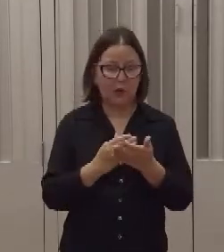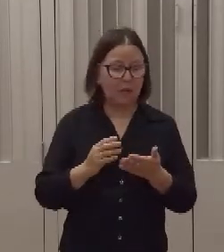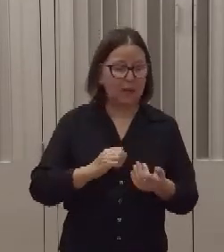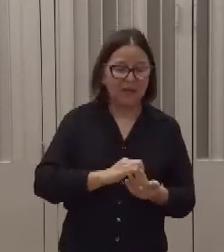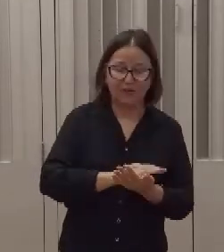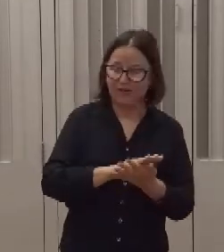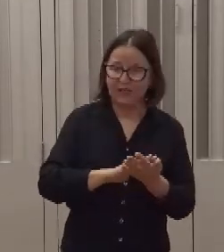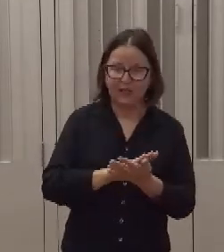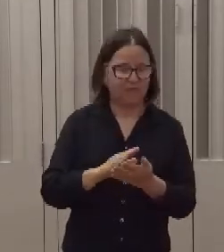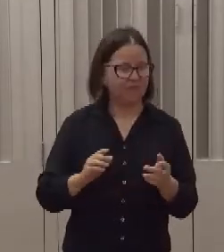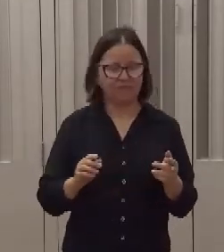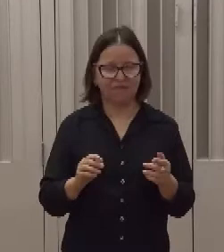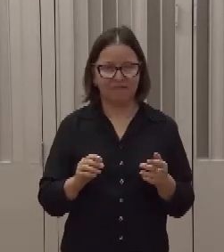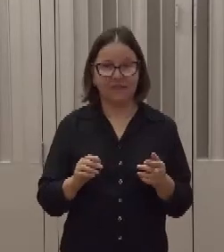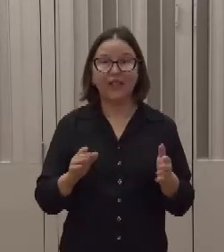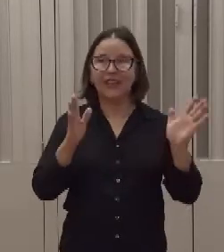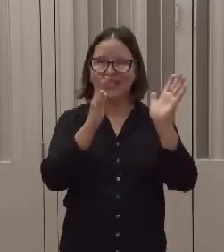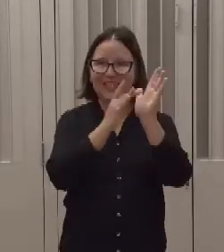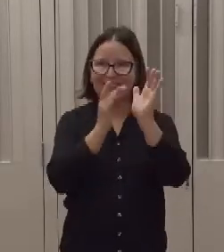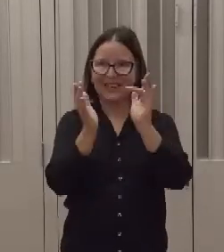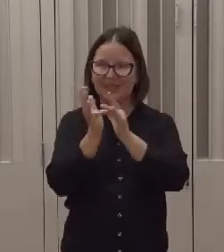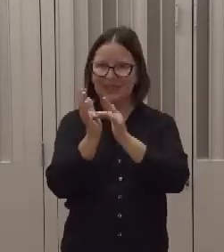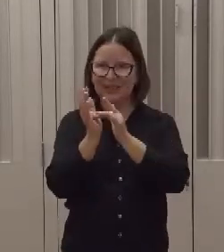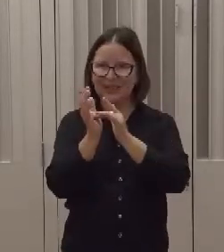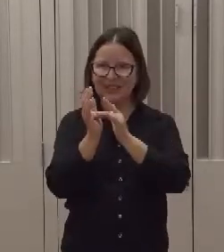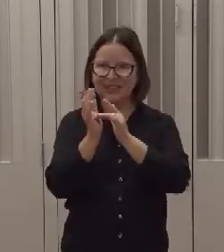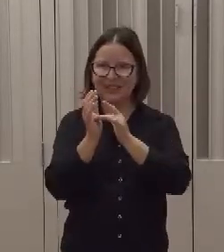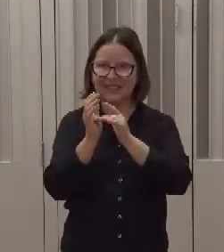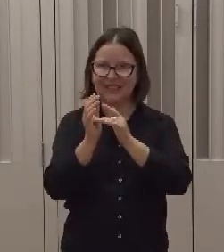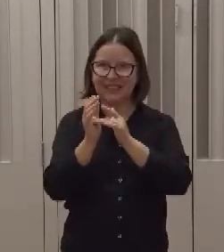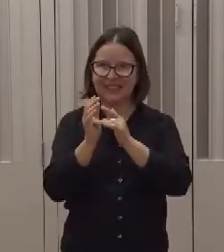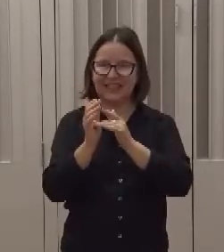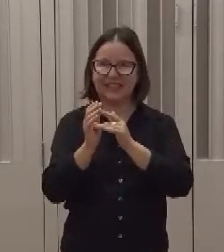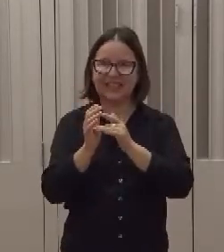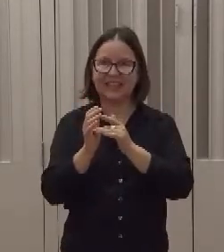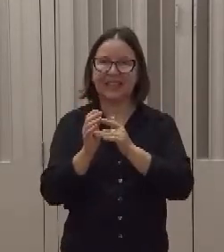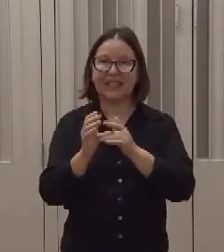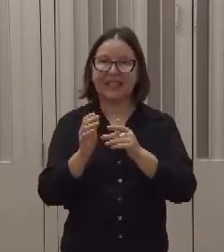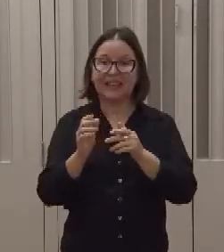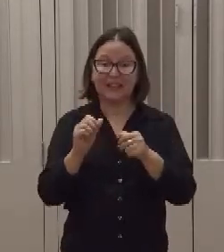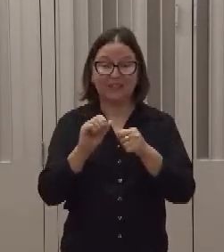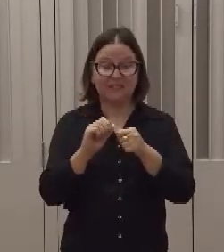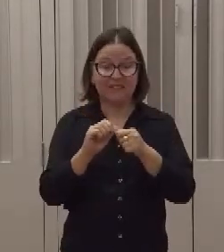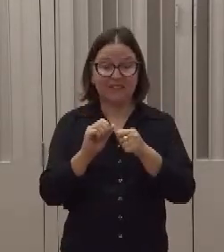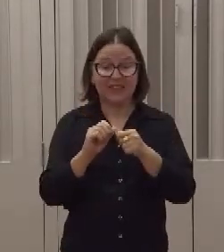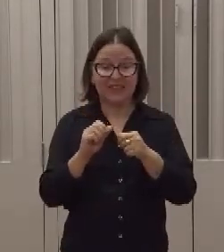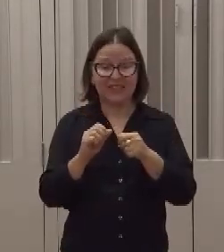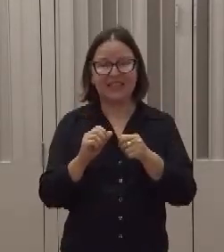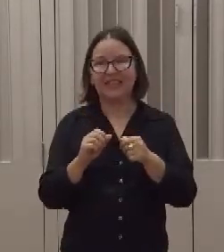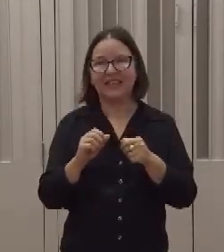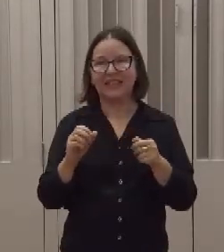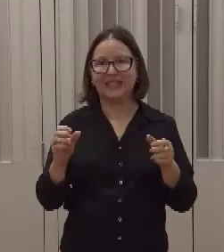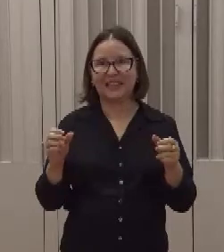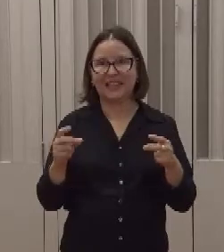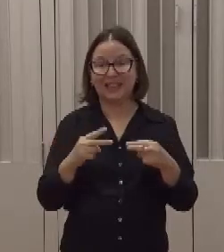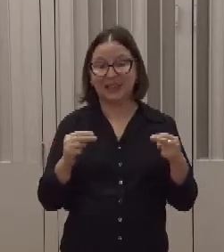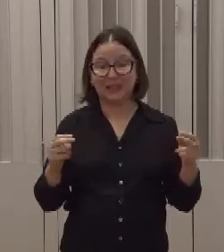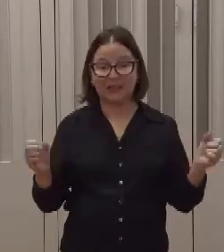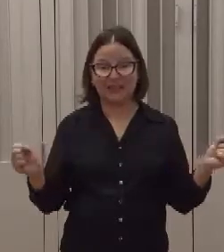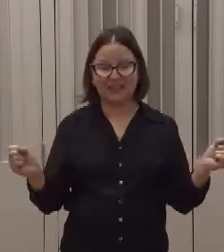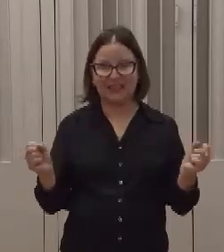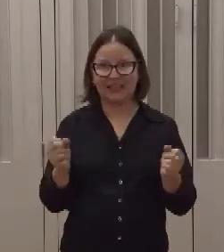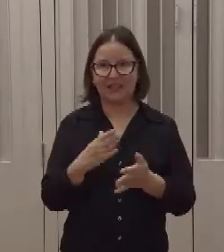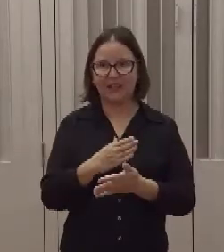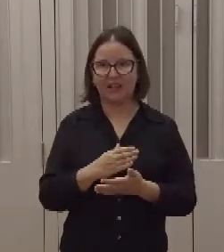irá restaurar todas as coisas e fazê-las novas. Portanto, Jesus, ao contrário do que muitos pensam, não é